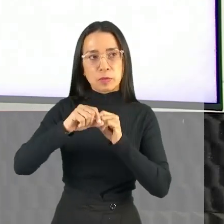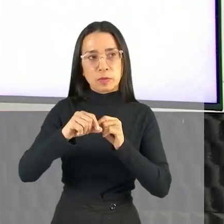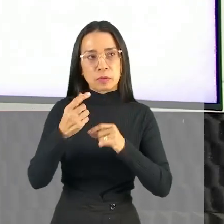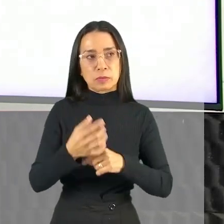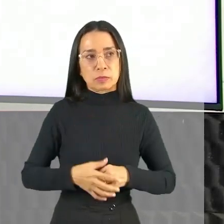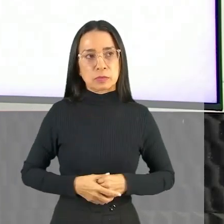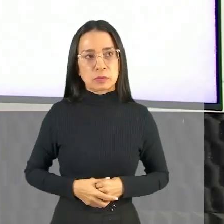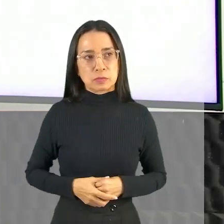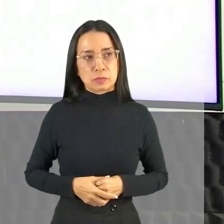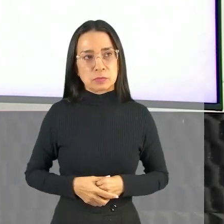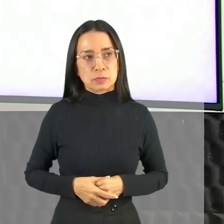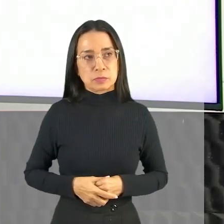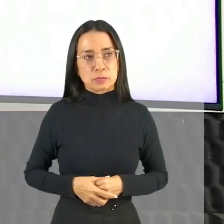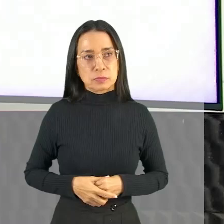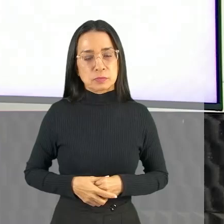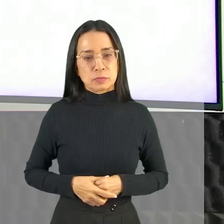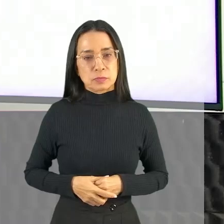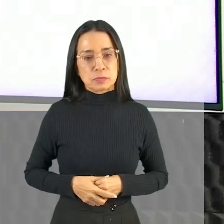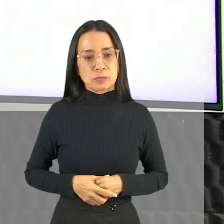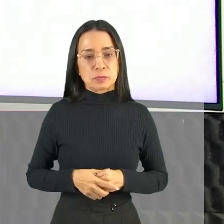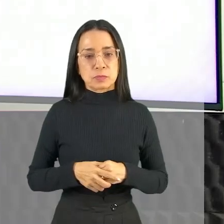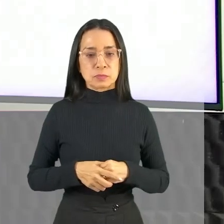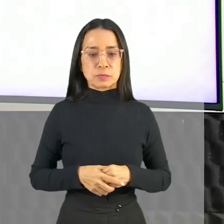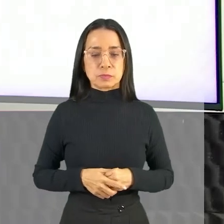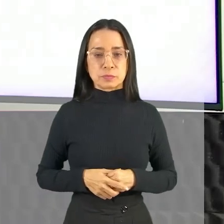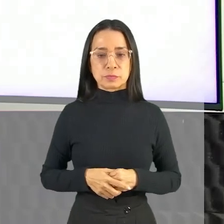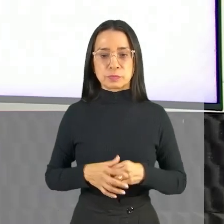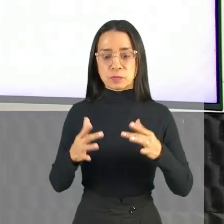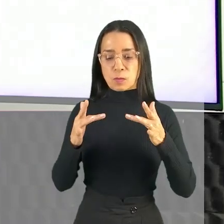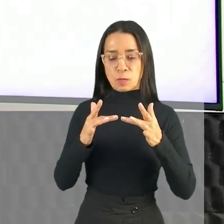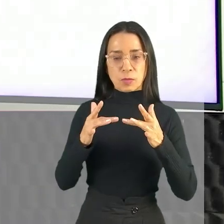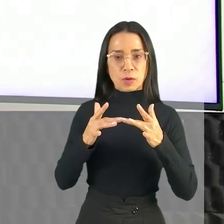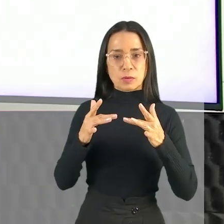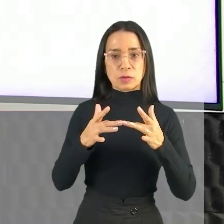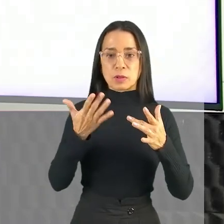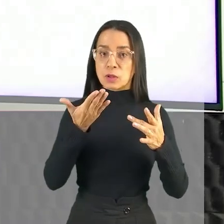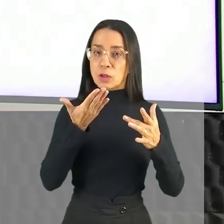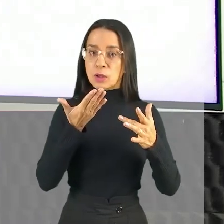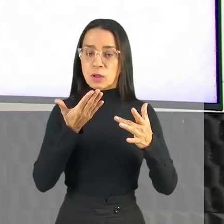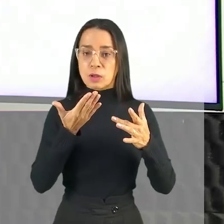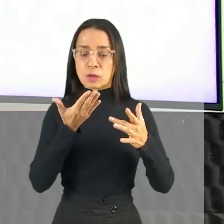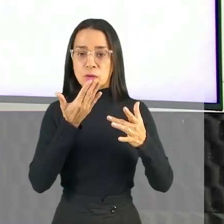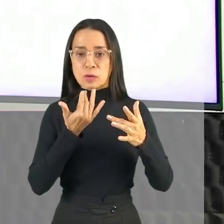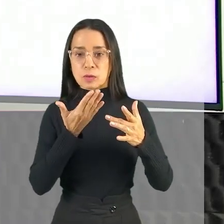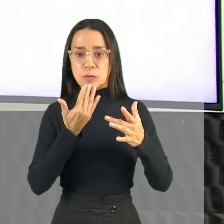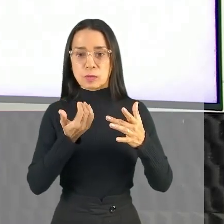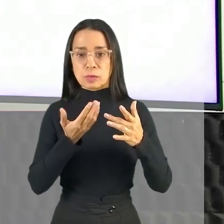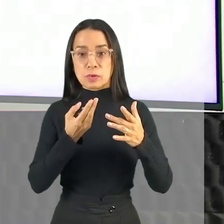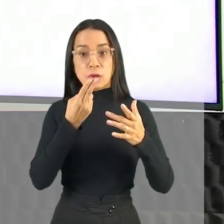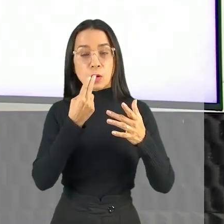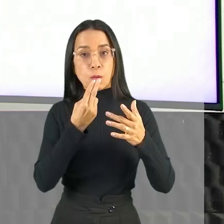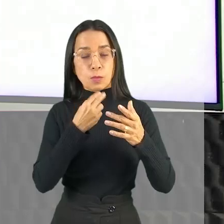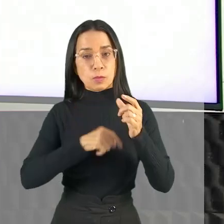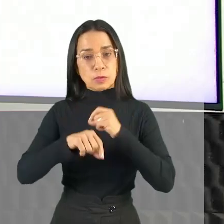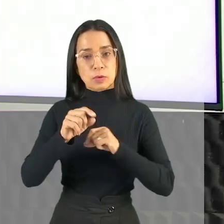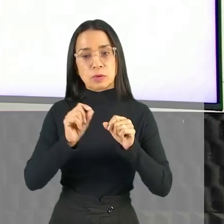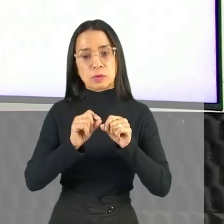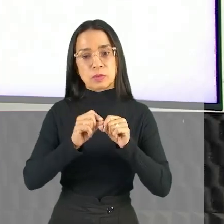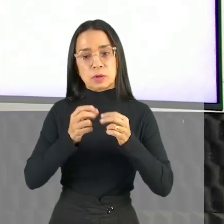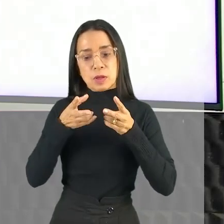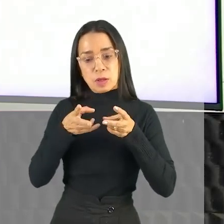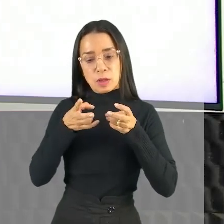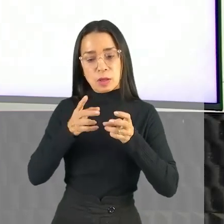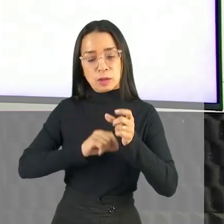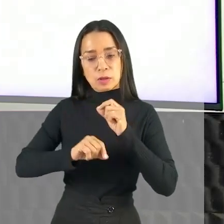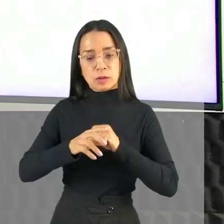ali à disposição de entrar em contato com o alimento e fazer essa